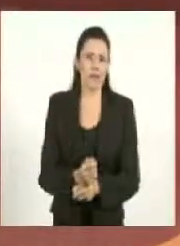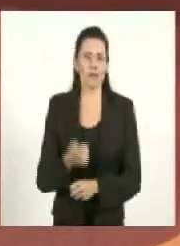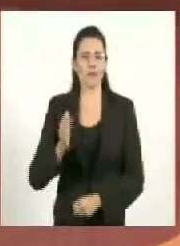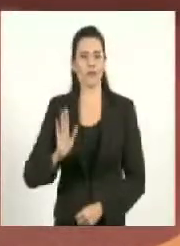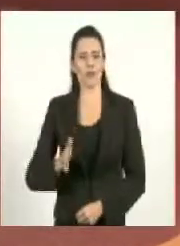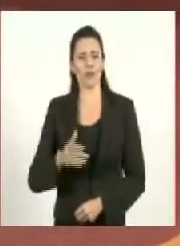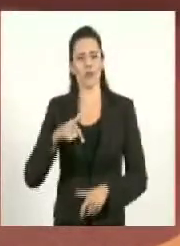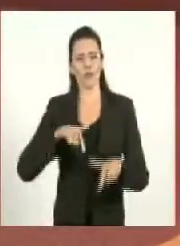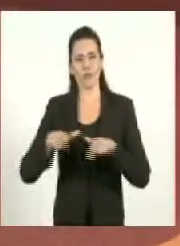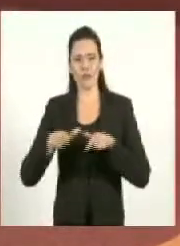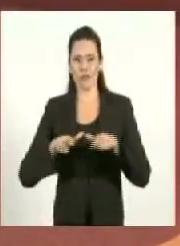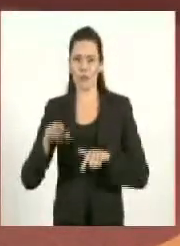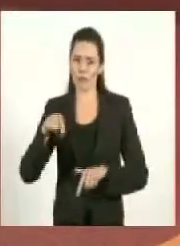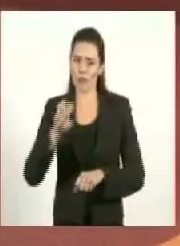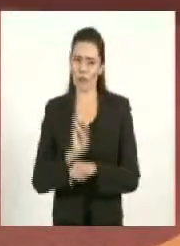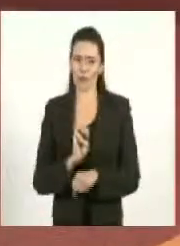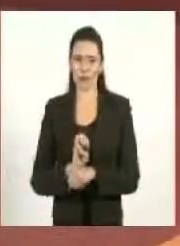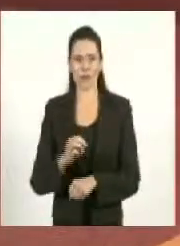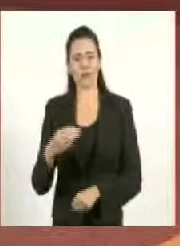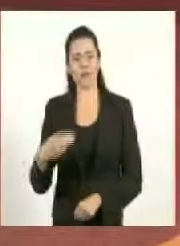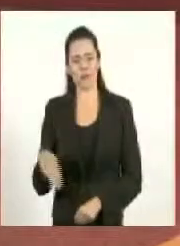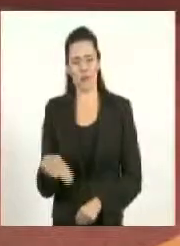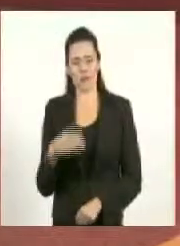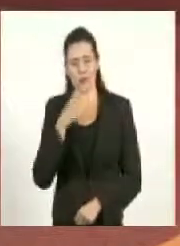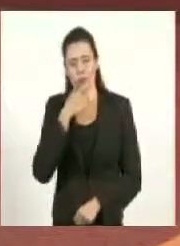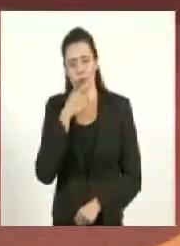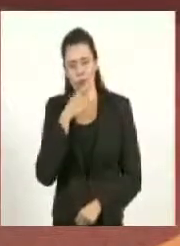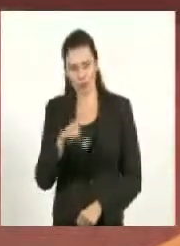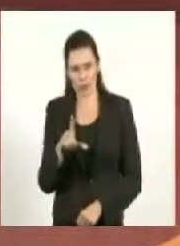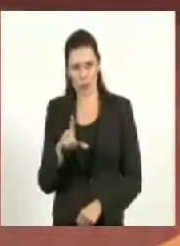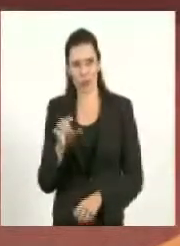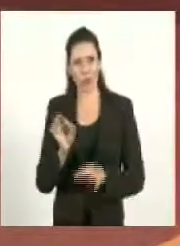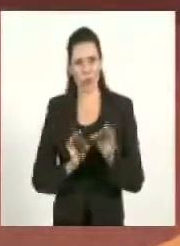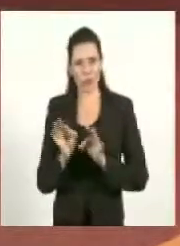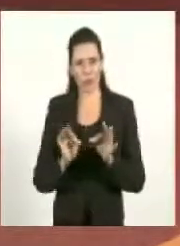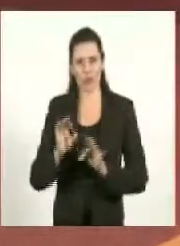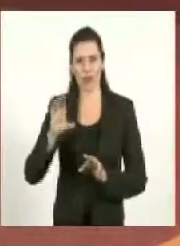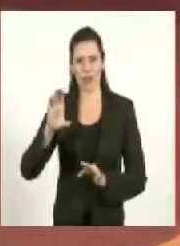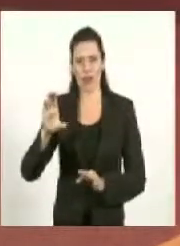conquista de anos. Ele simplesmente